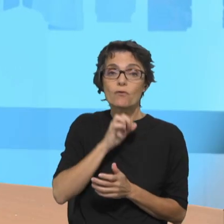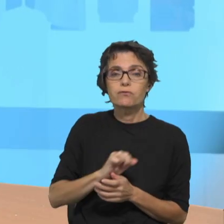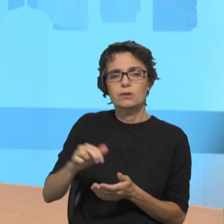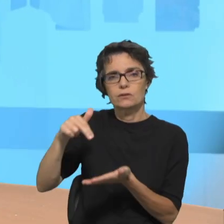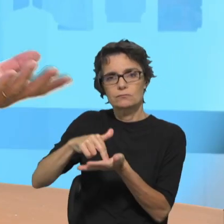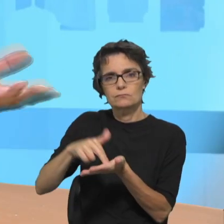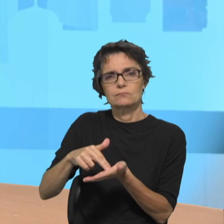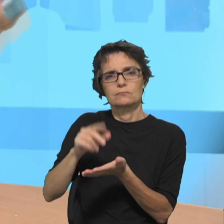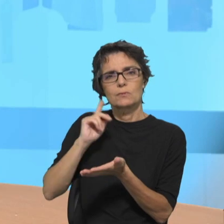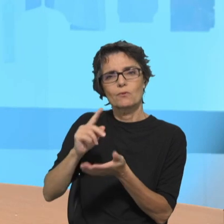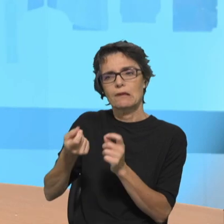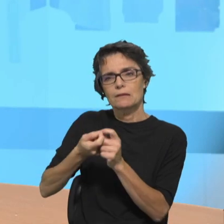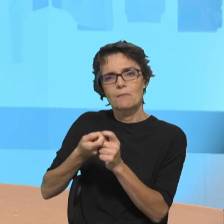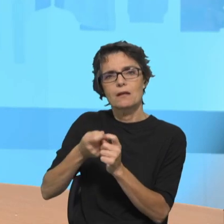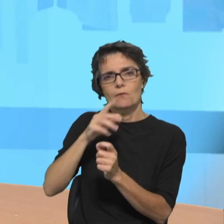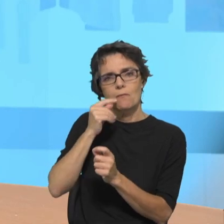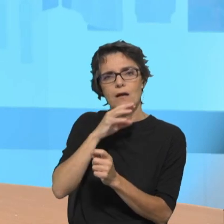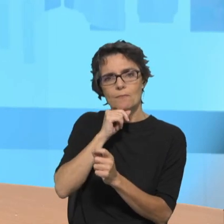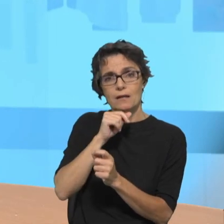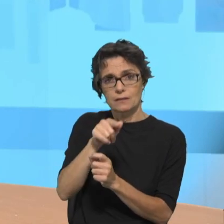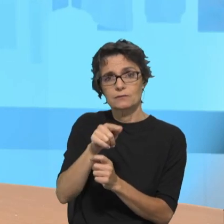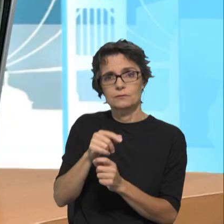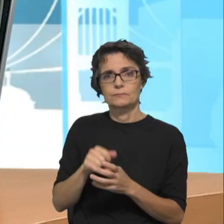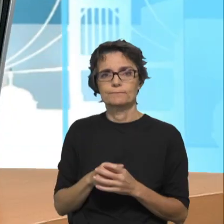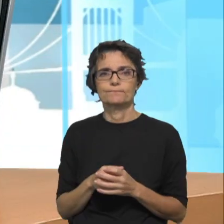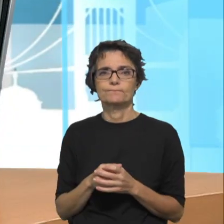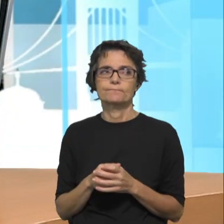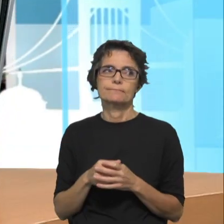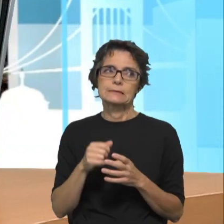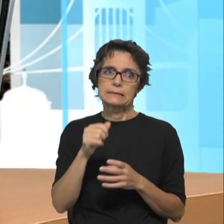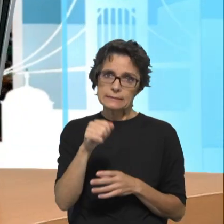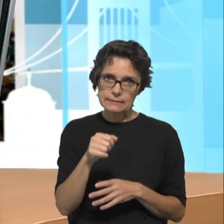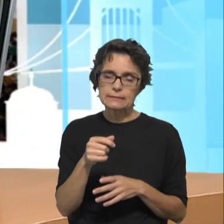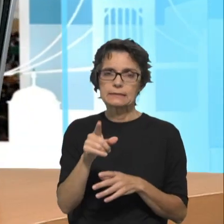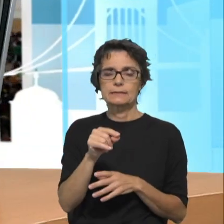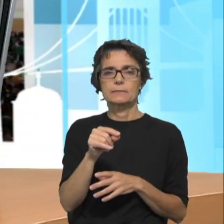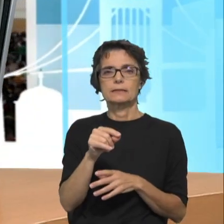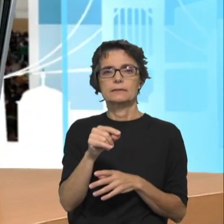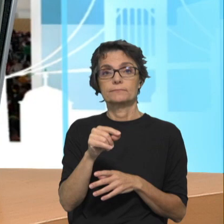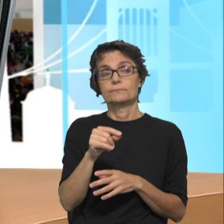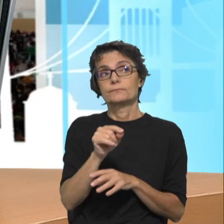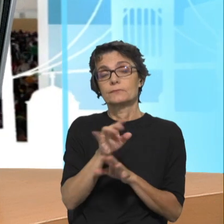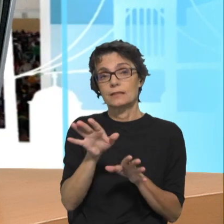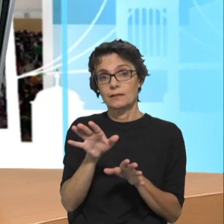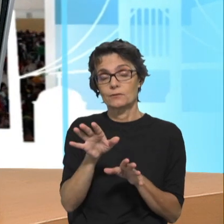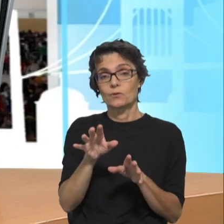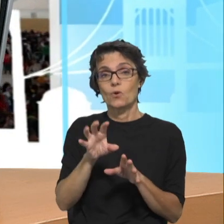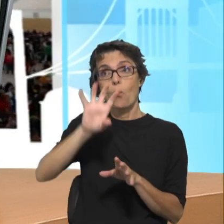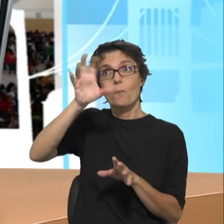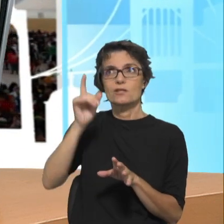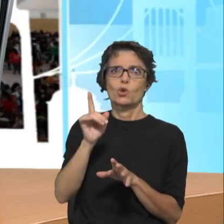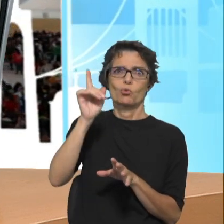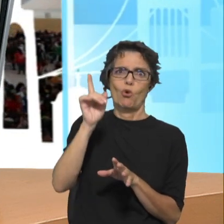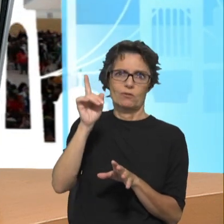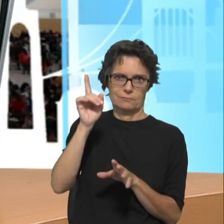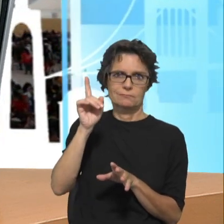dos pais, junto dos mais idosos. O que quer dizer que também nós tínhamos que inventar, como os nórdicos, coisas que já se